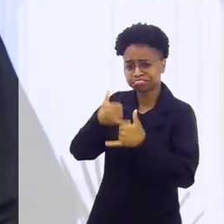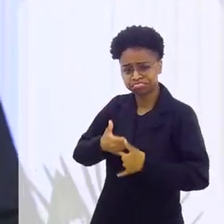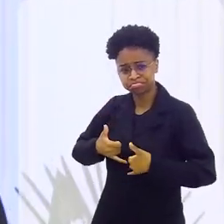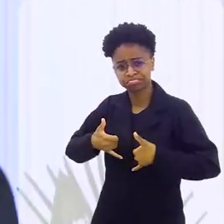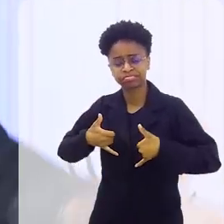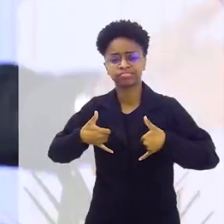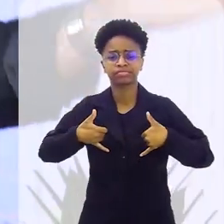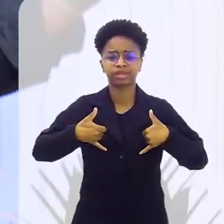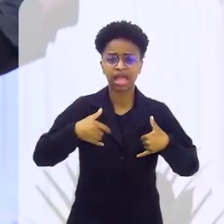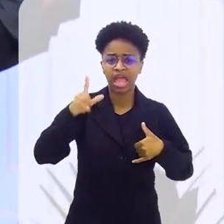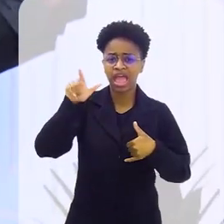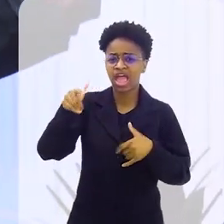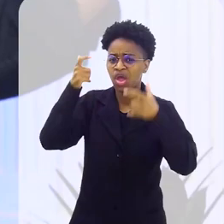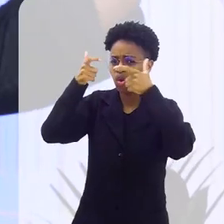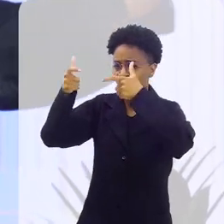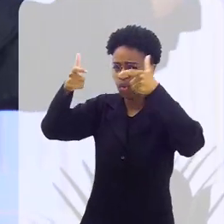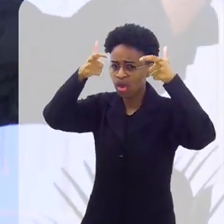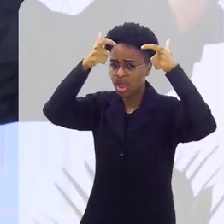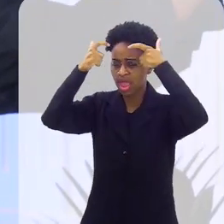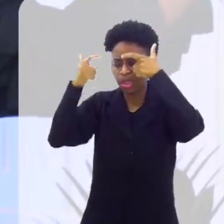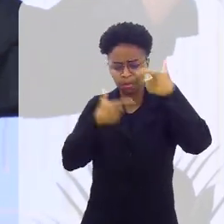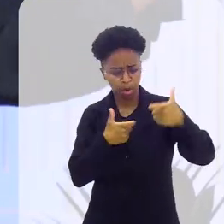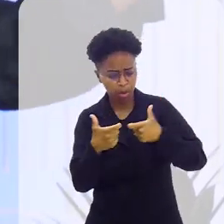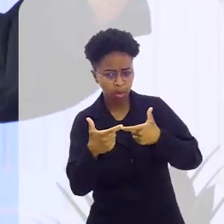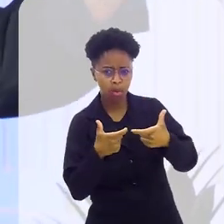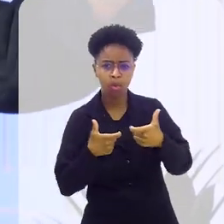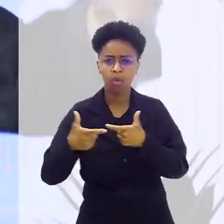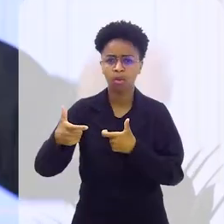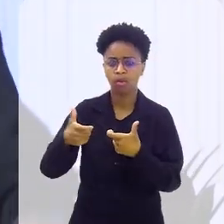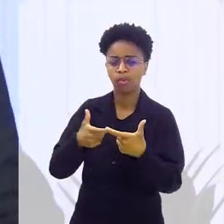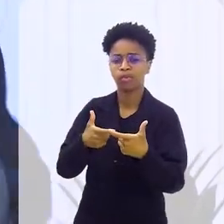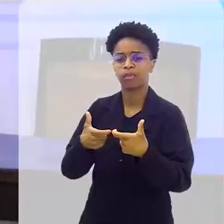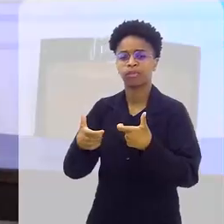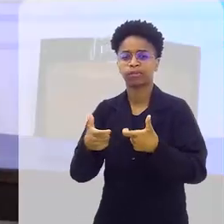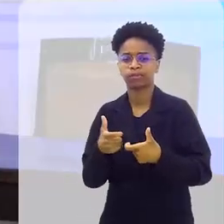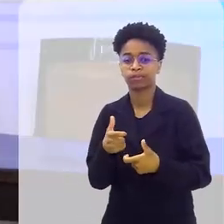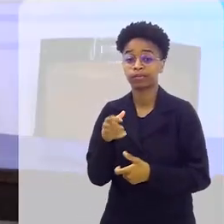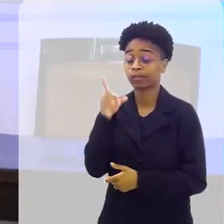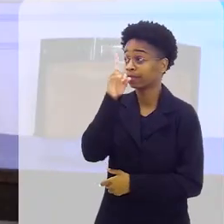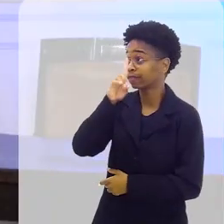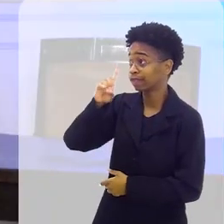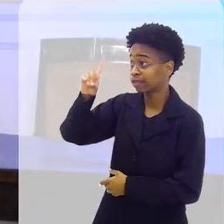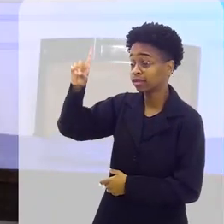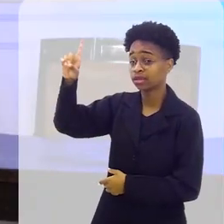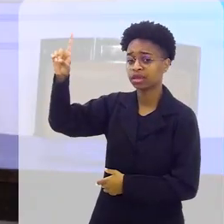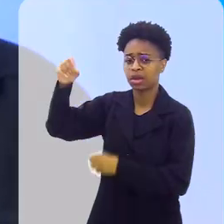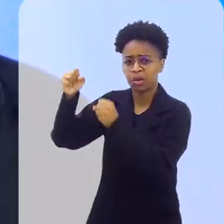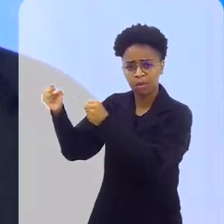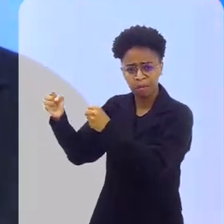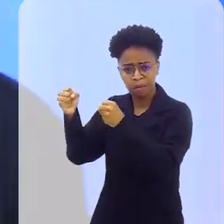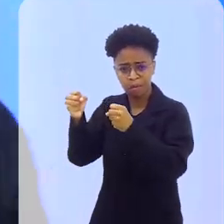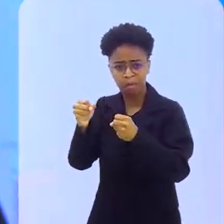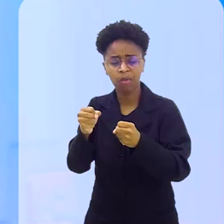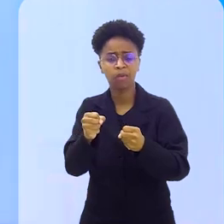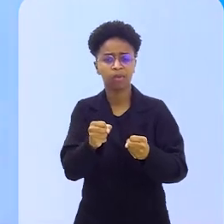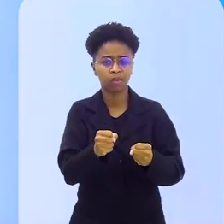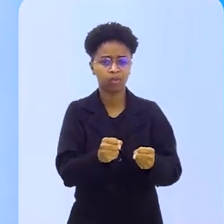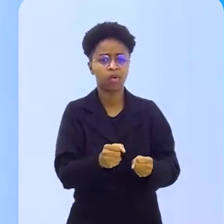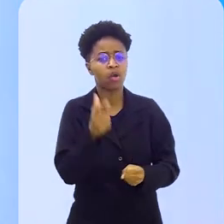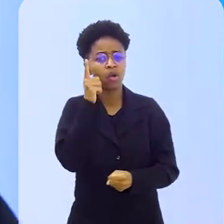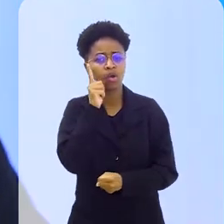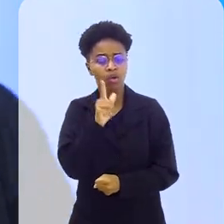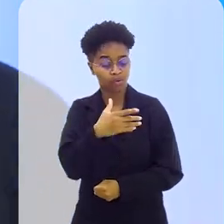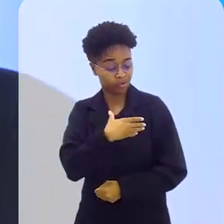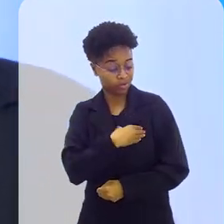triuno, é o Rei nas batalhas. Ele desce o teu poder para que